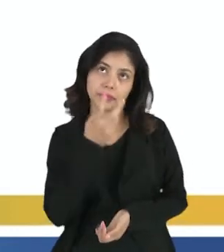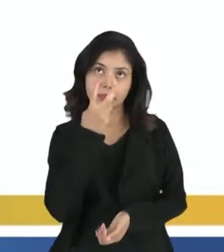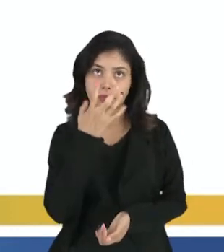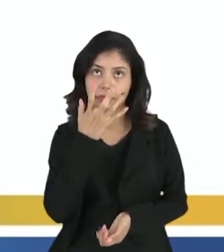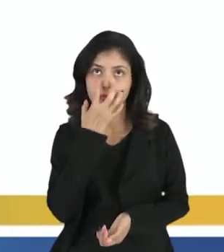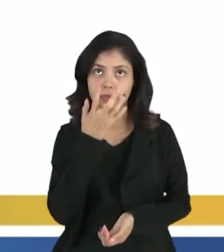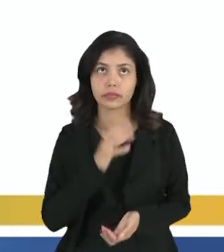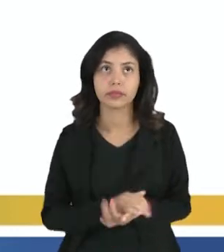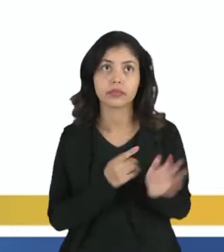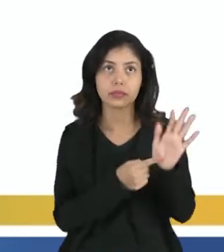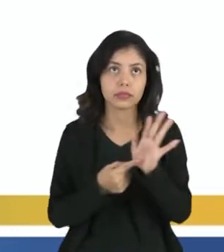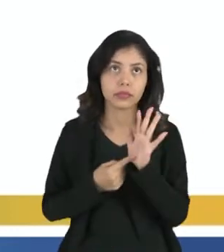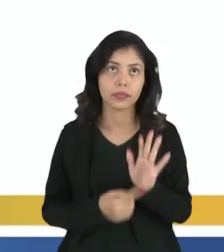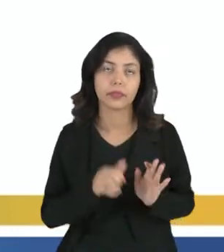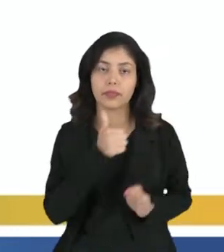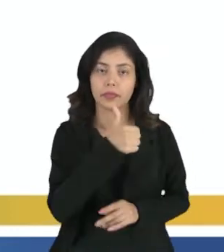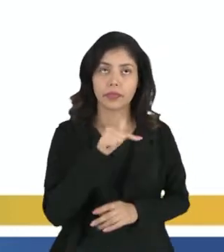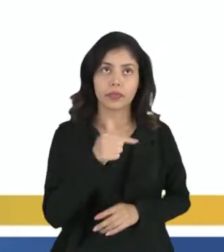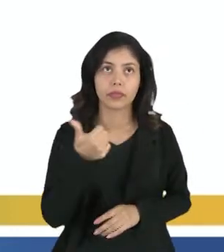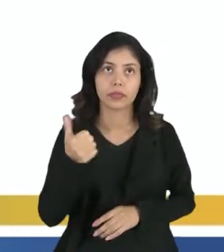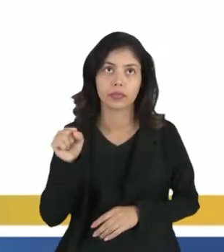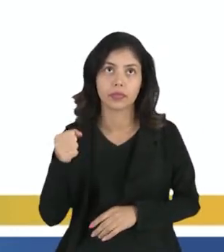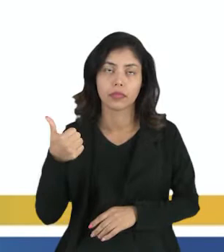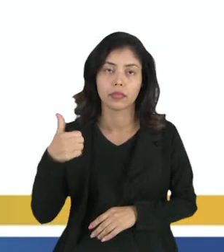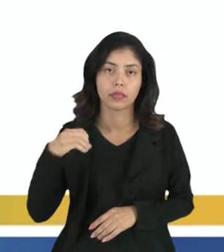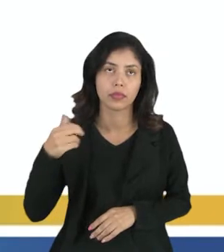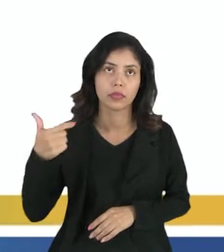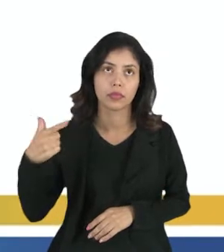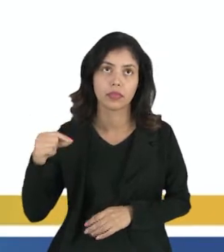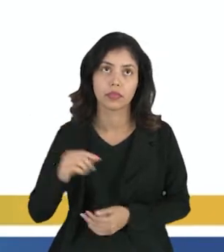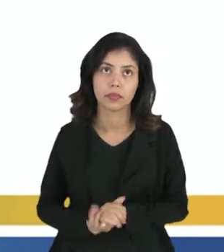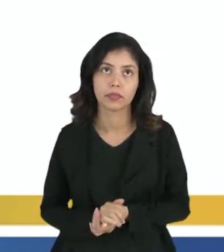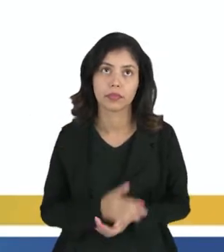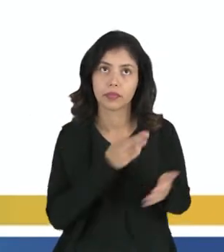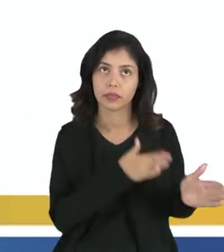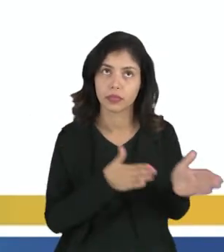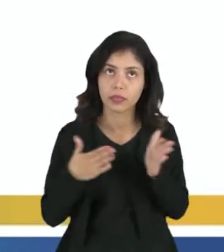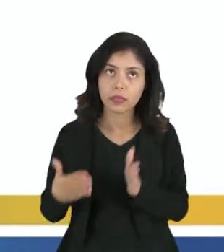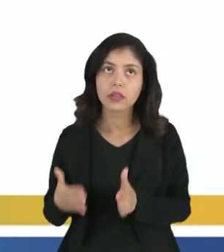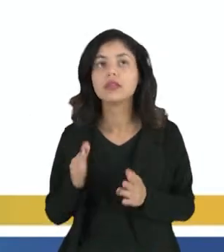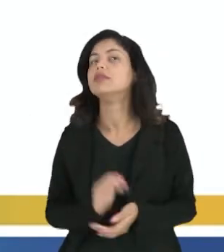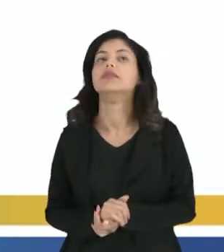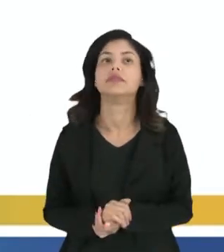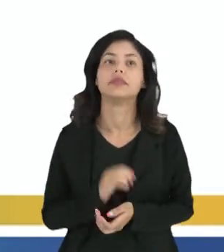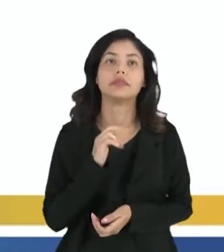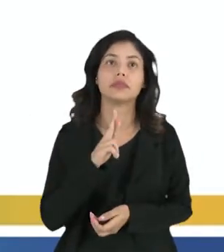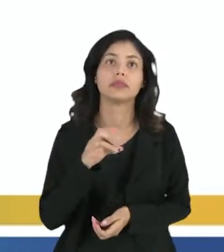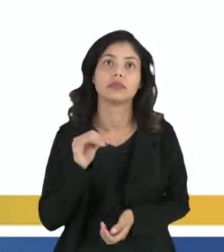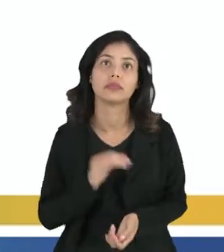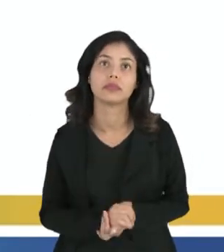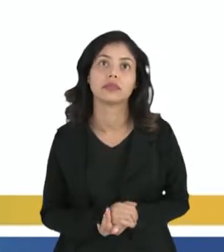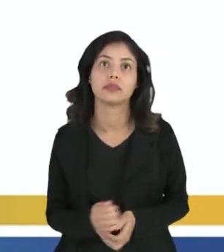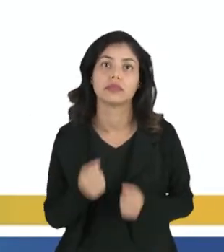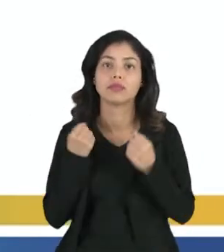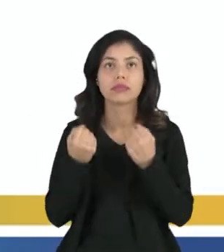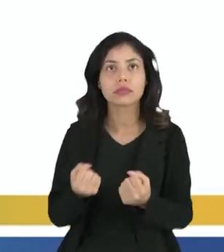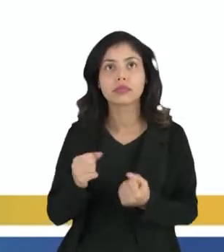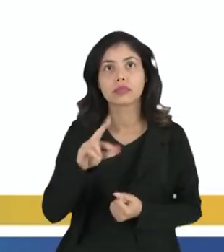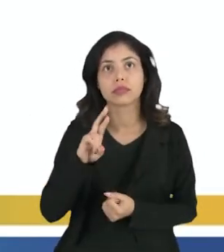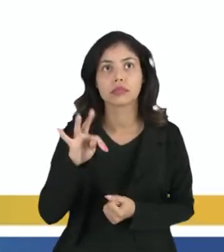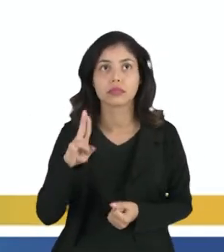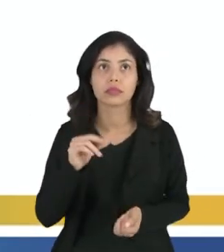cachorro, representados pela dezena 17, 18, 19 e 20. parte na espora, que dá suporte